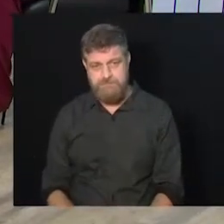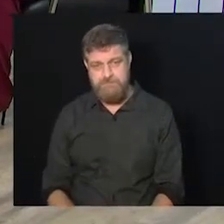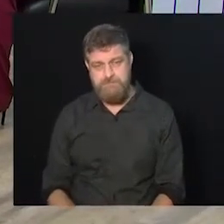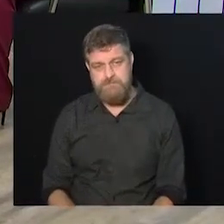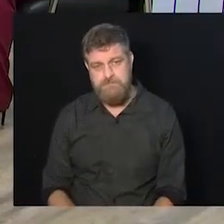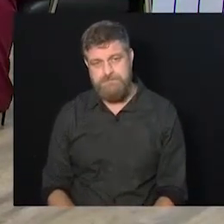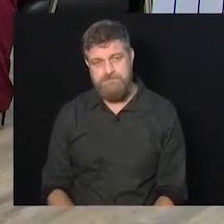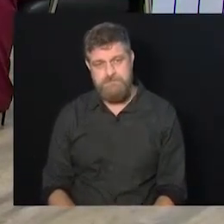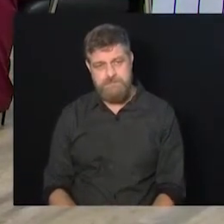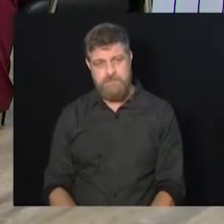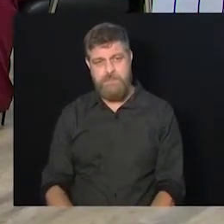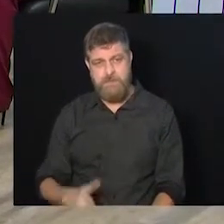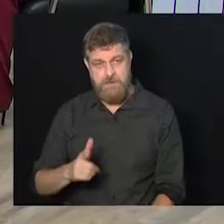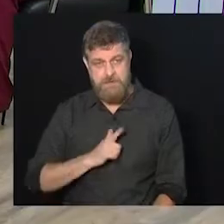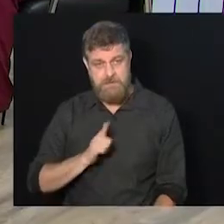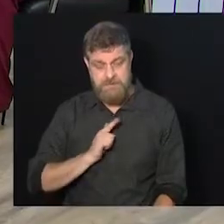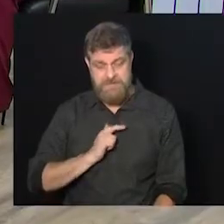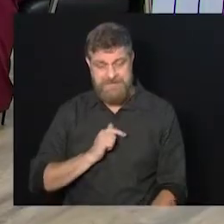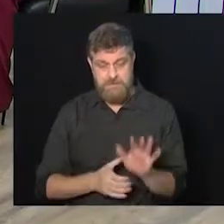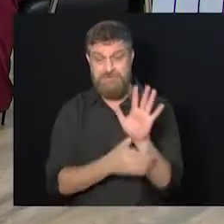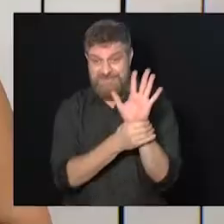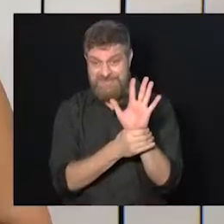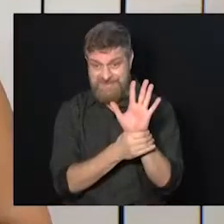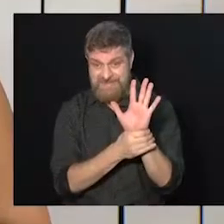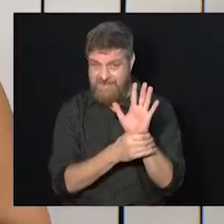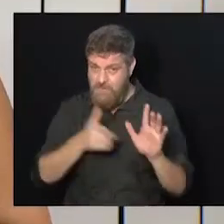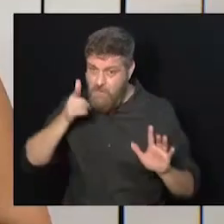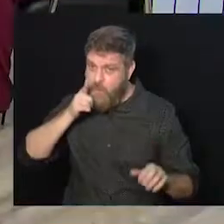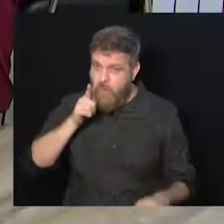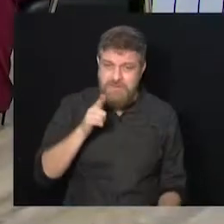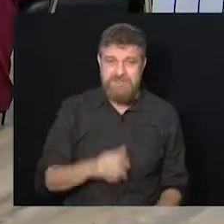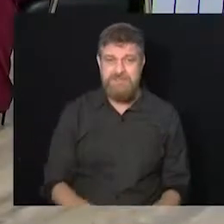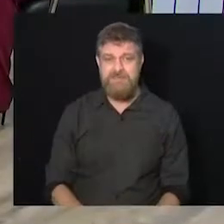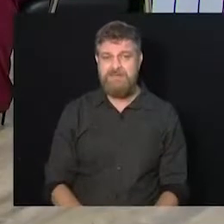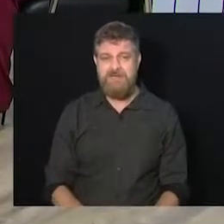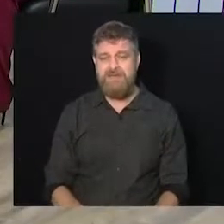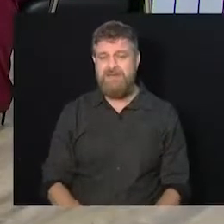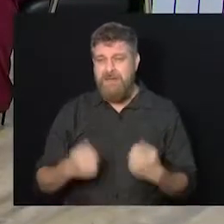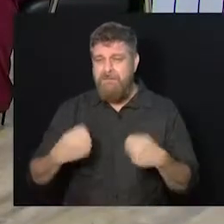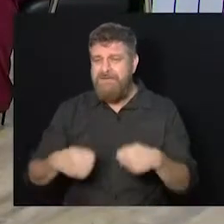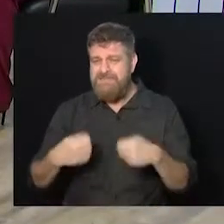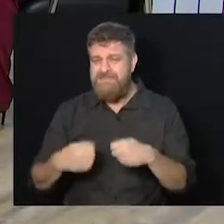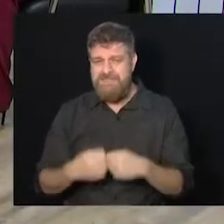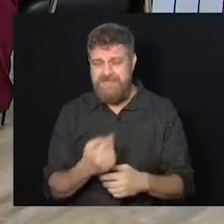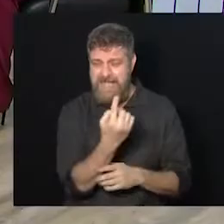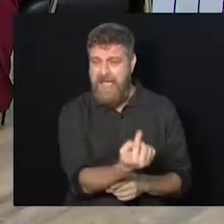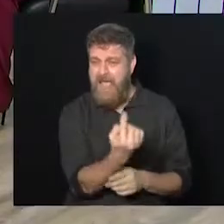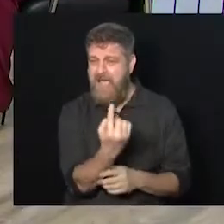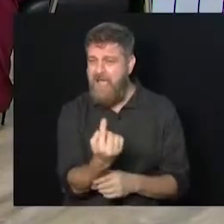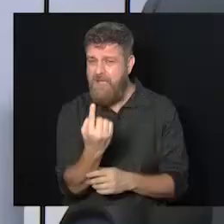alcançar um desenvolvimento dito sustentável vai depender da contribuição de absolutamente todas as